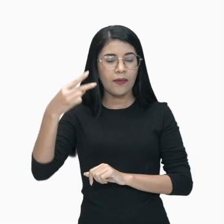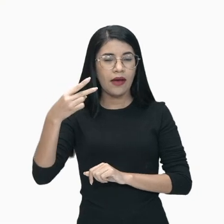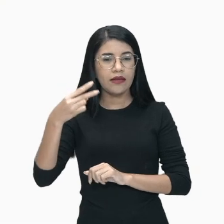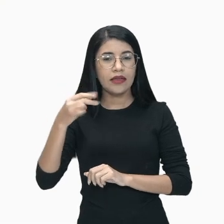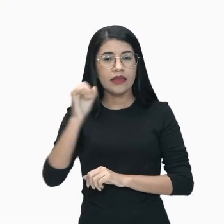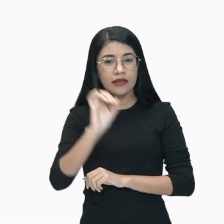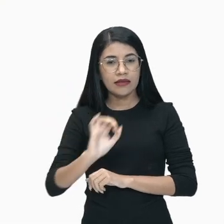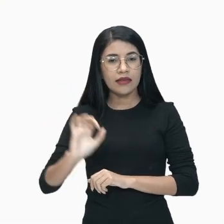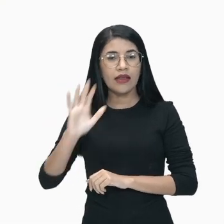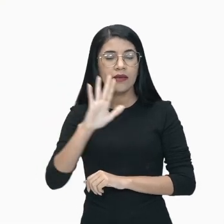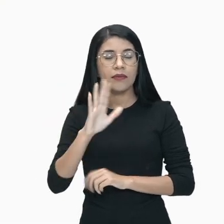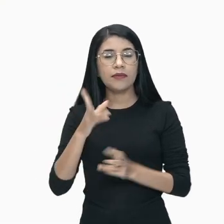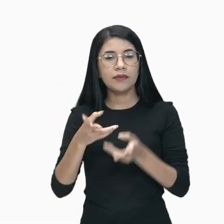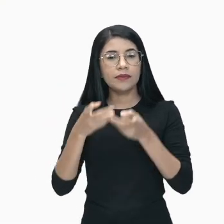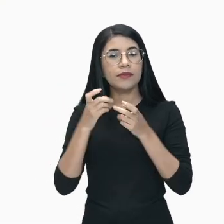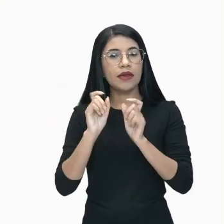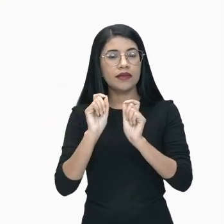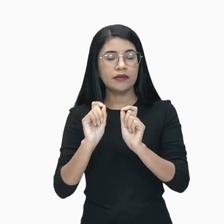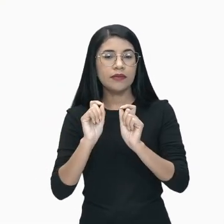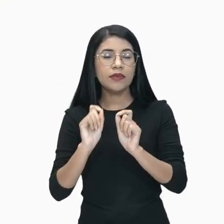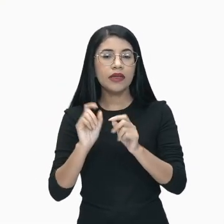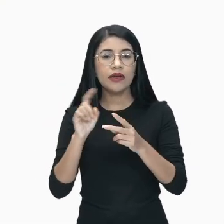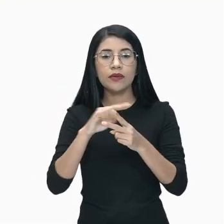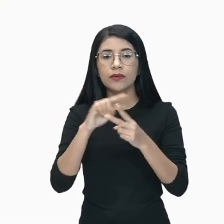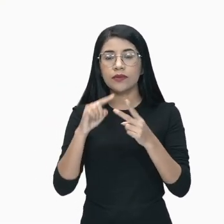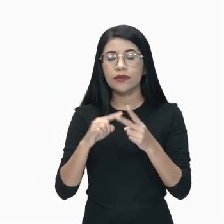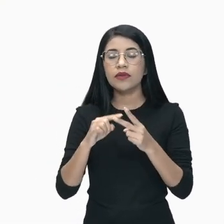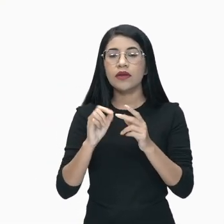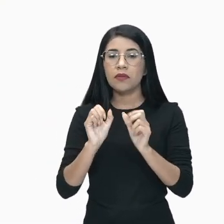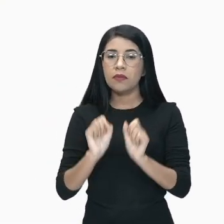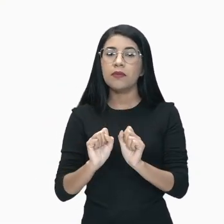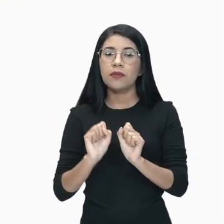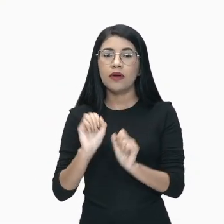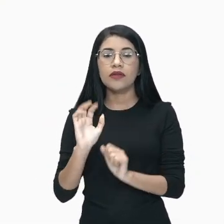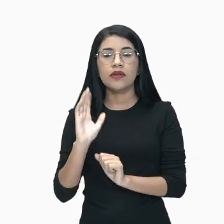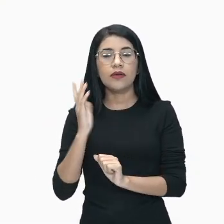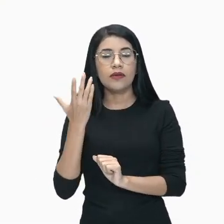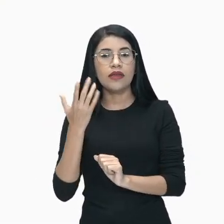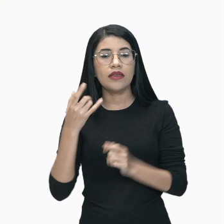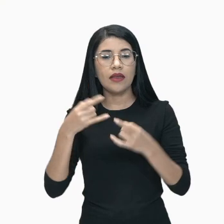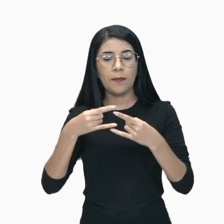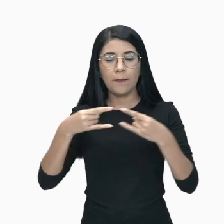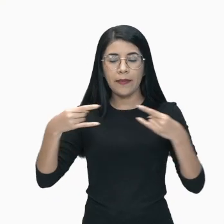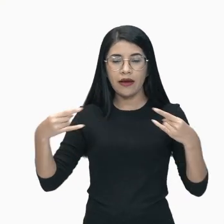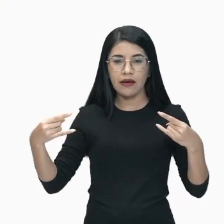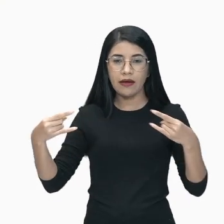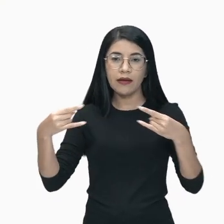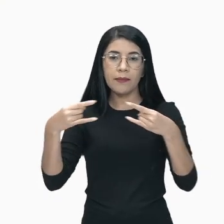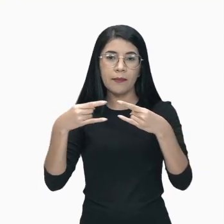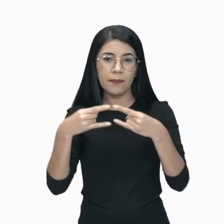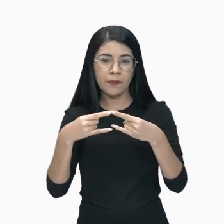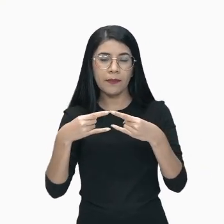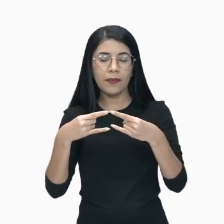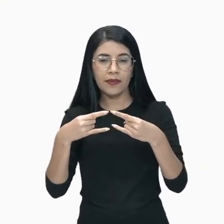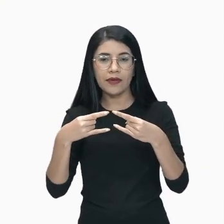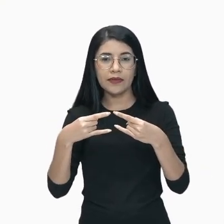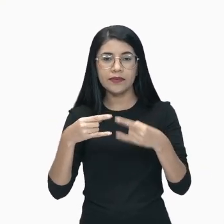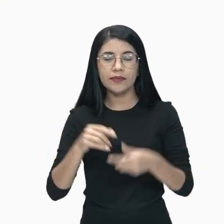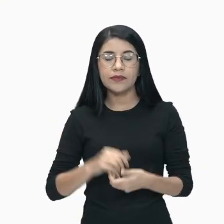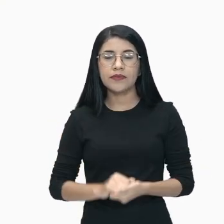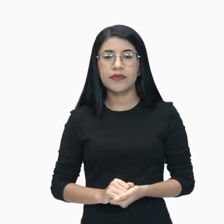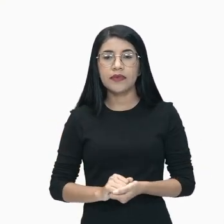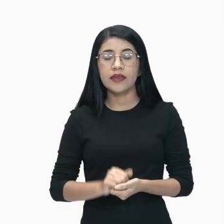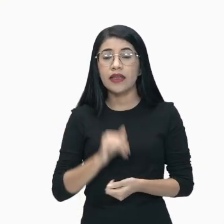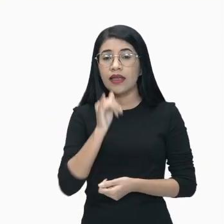perceber as duas situações que podem ocorrer de atração e de repulsão. Nessa situação